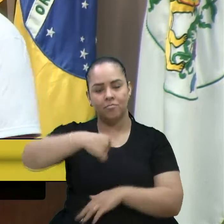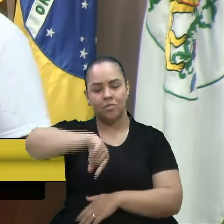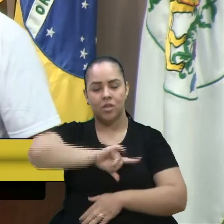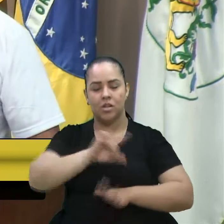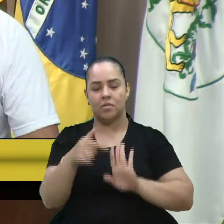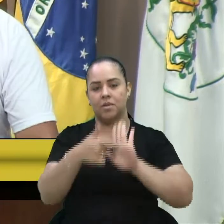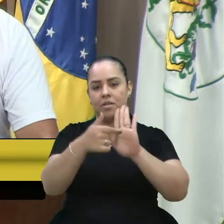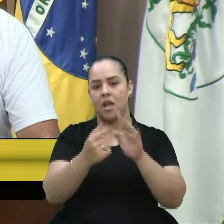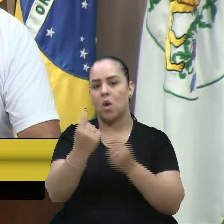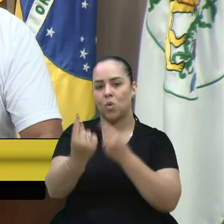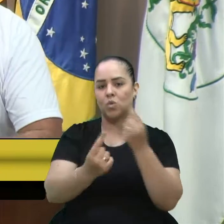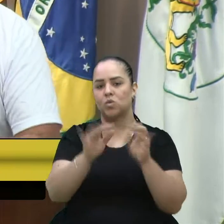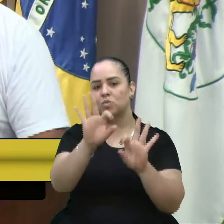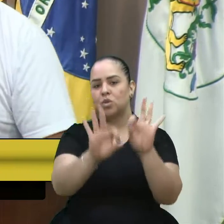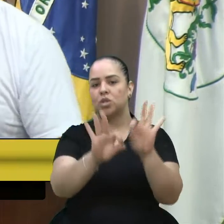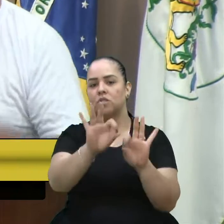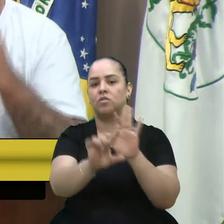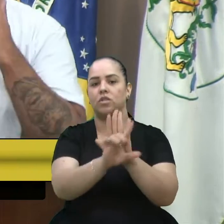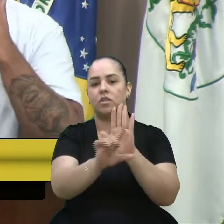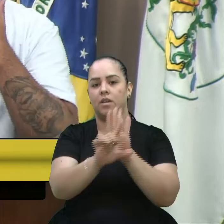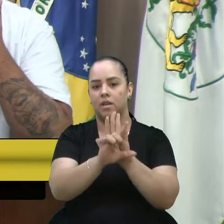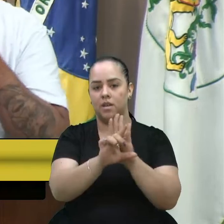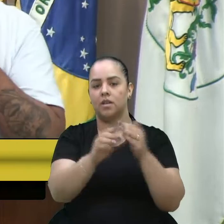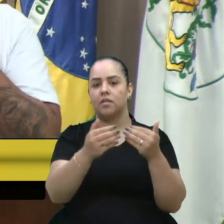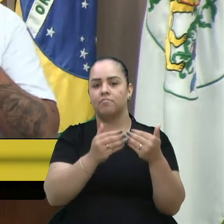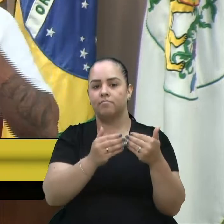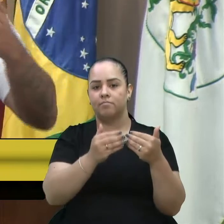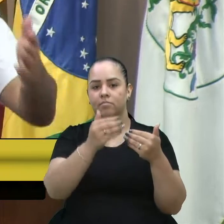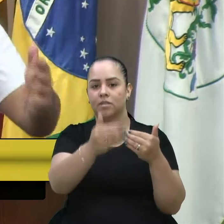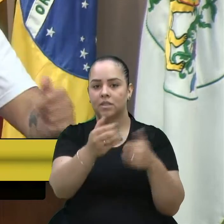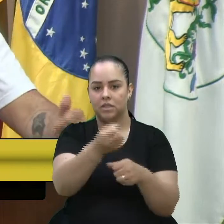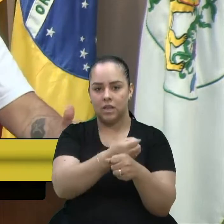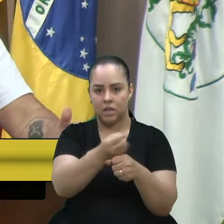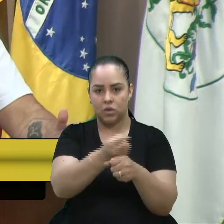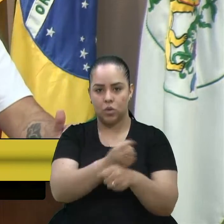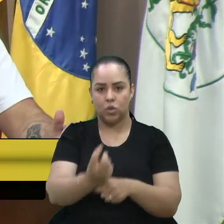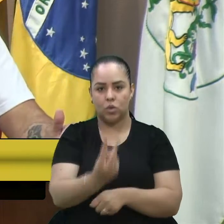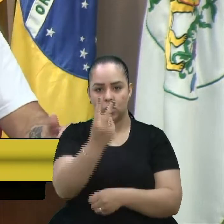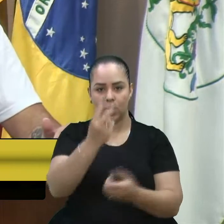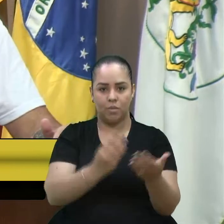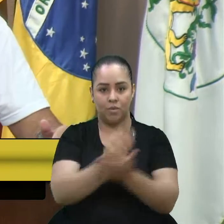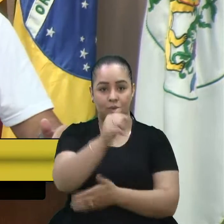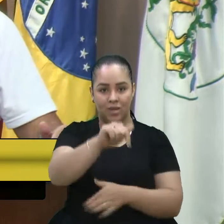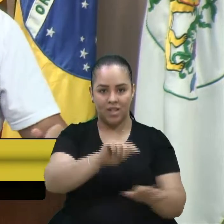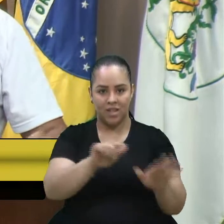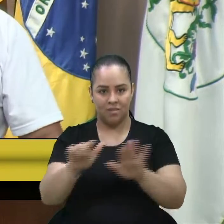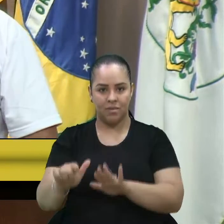apresentamos alguns projetos de lei ao longo desse ano, 2 que foram aprovados essa semana,